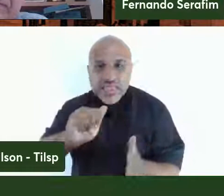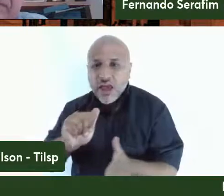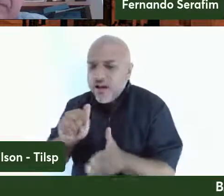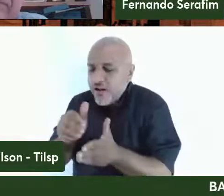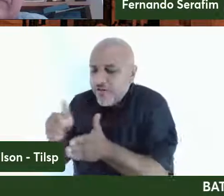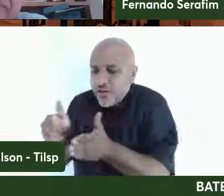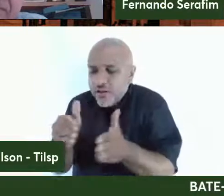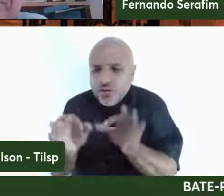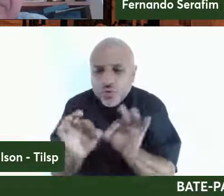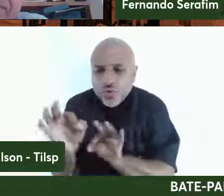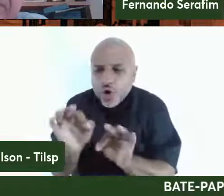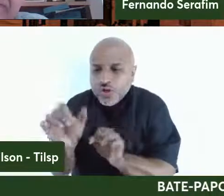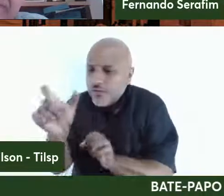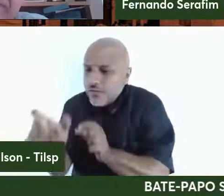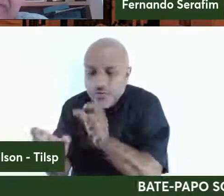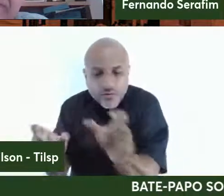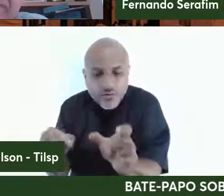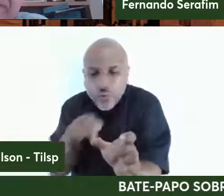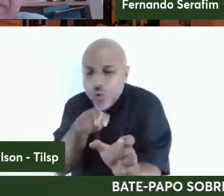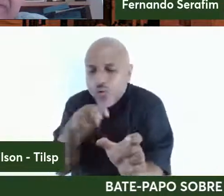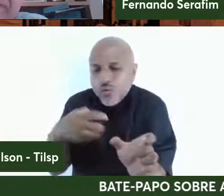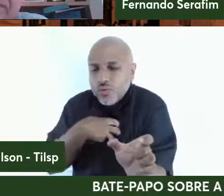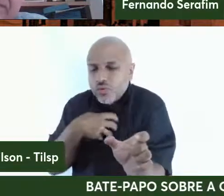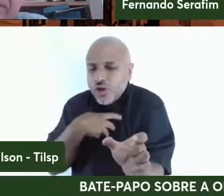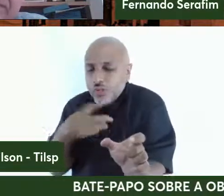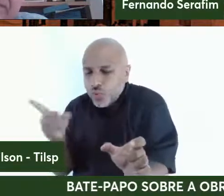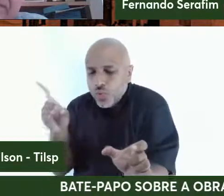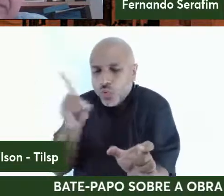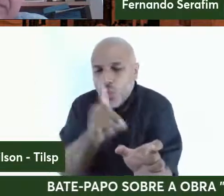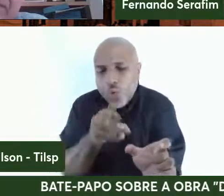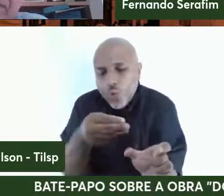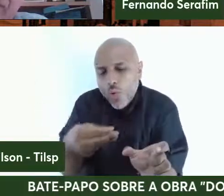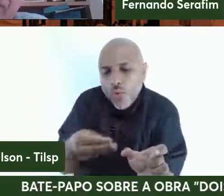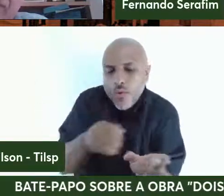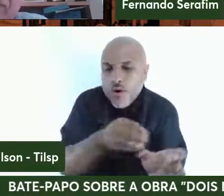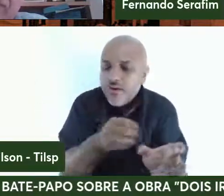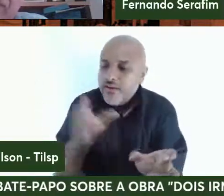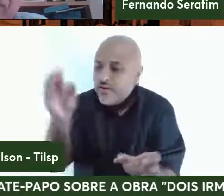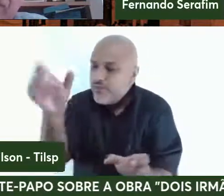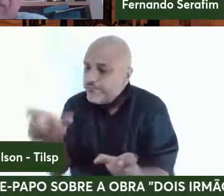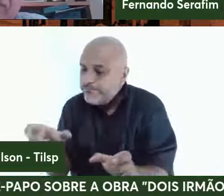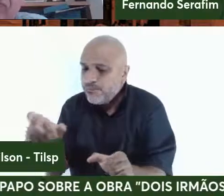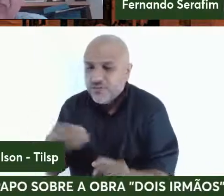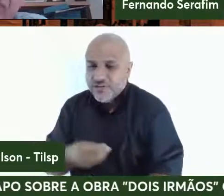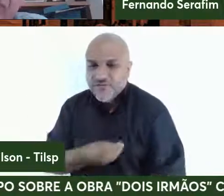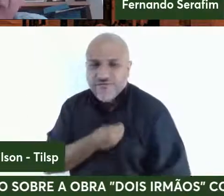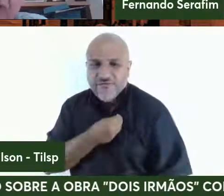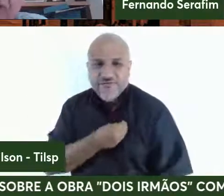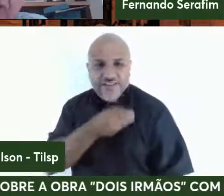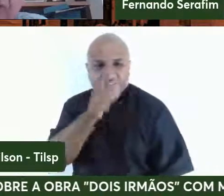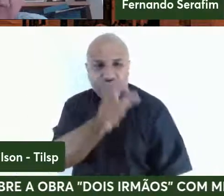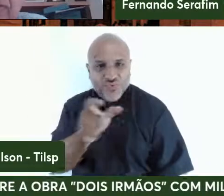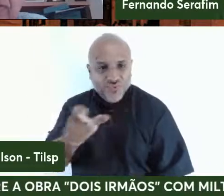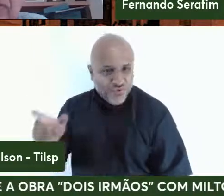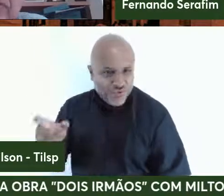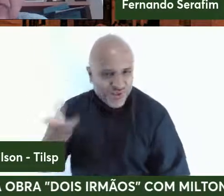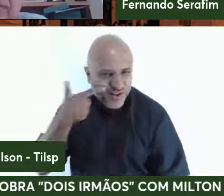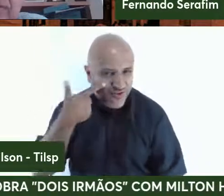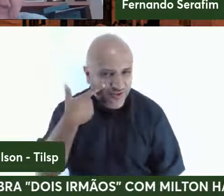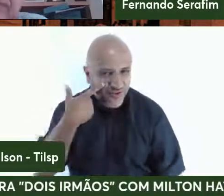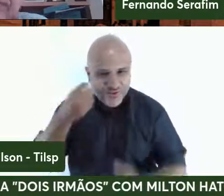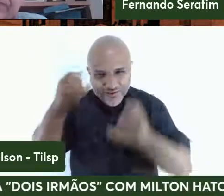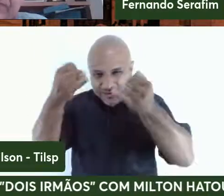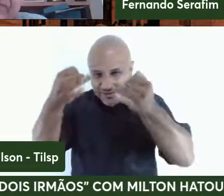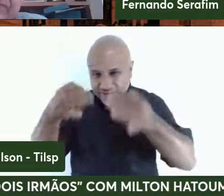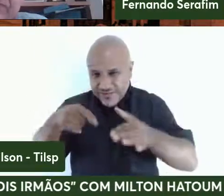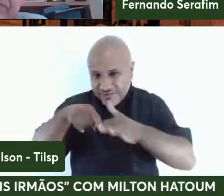norte dos personagens, ela vai dando o tom da vida dos personagens. Queria que você comentasse isso um pouquinho, né, já que a gente está entrando cada vez